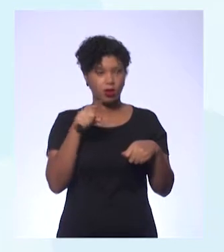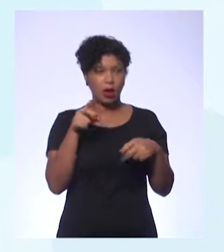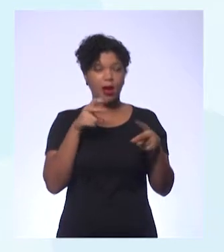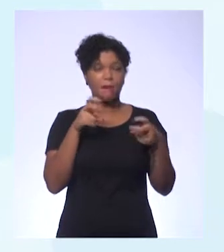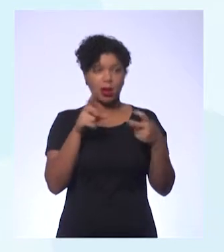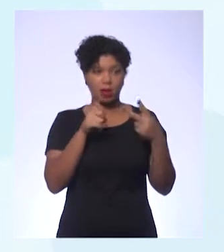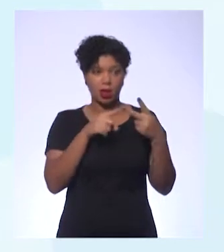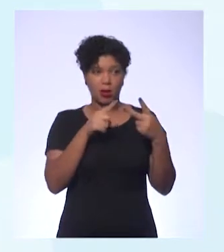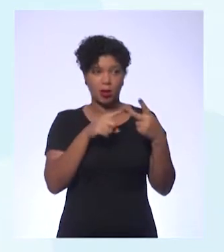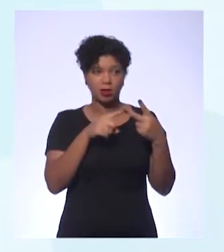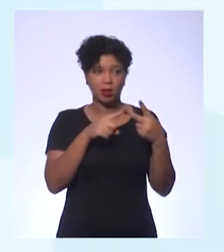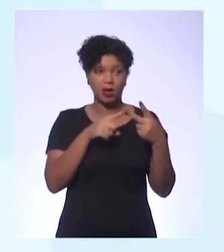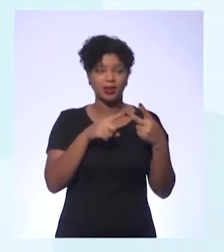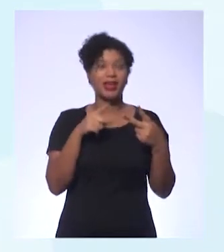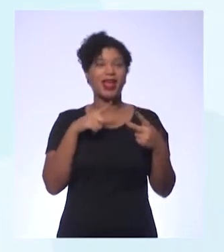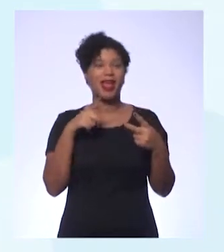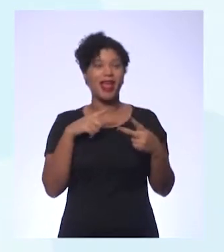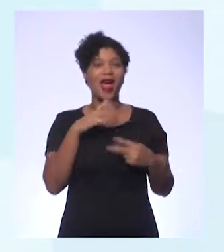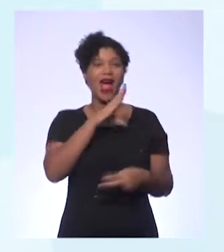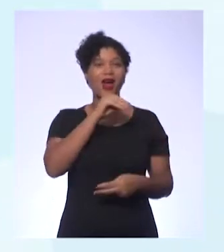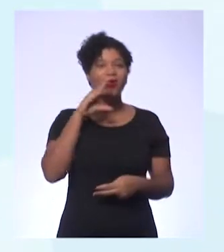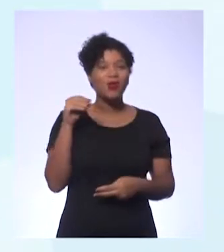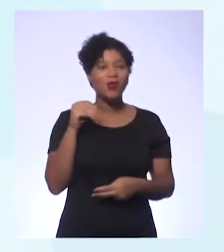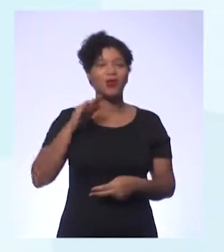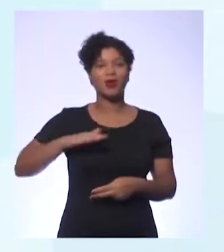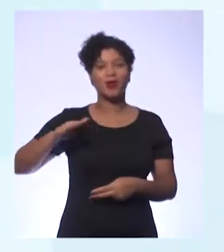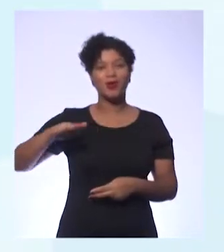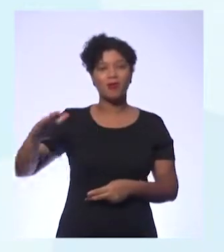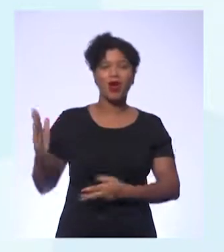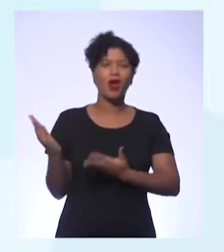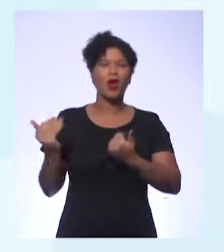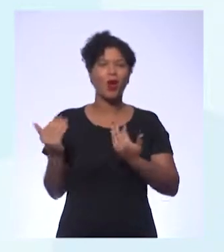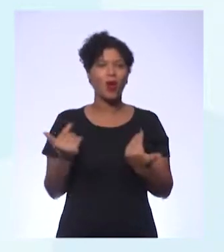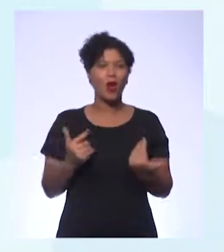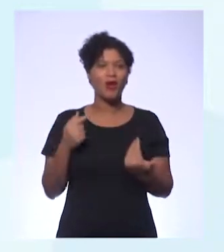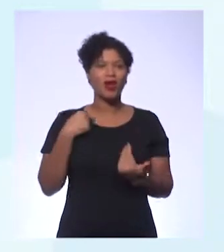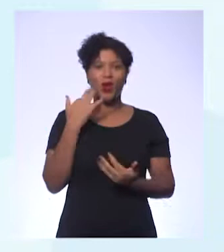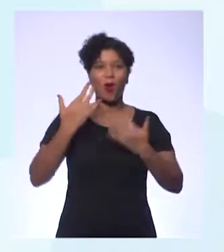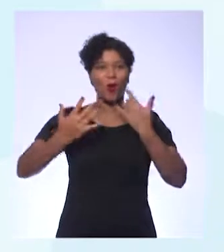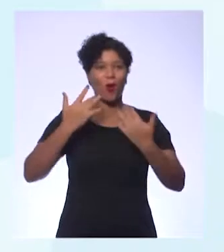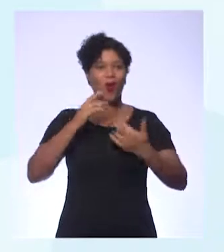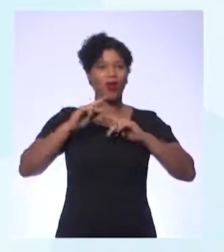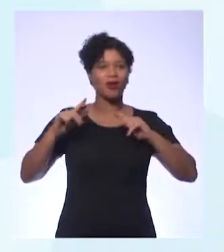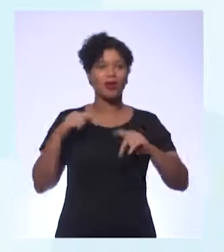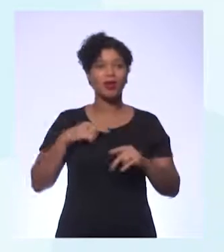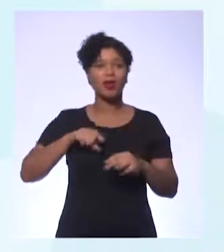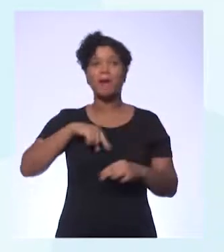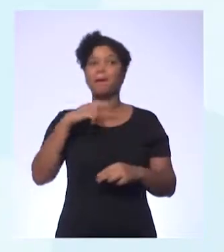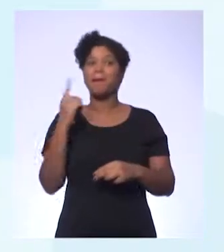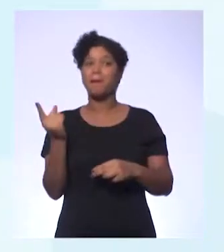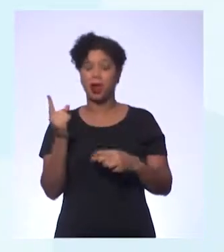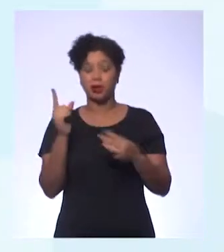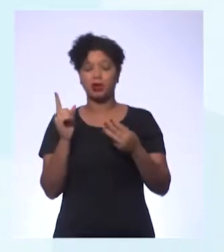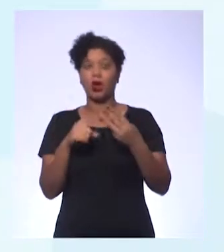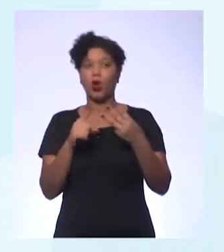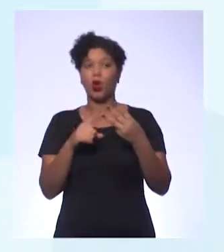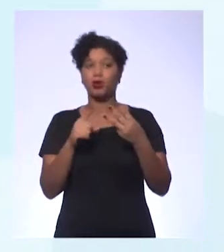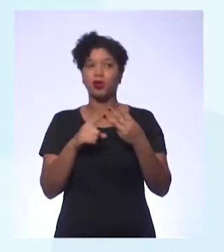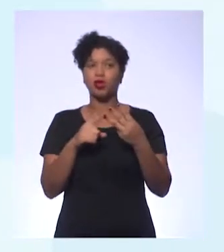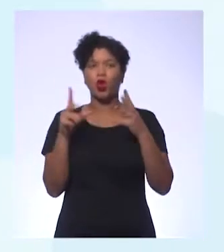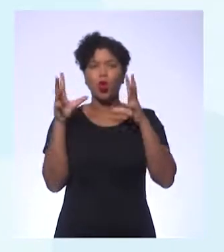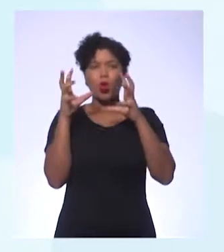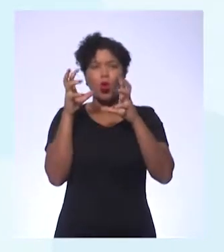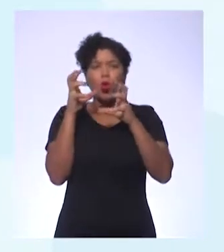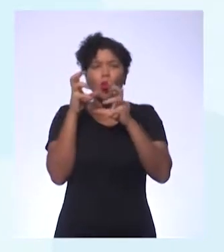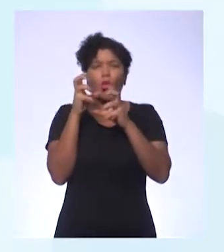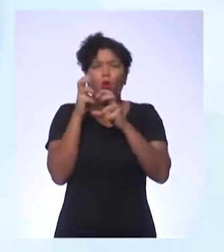tem assim, adultos, tem crianças, tem jovens, é uma imagem colorida. E a outra imagem dá a ideia de um cinema, um teatro,